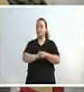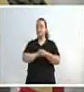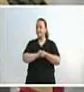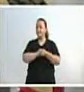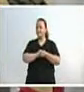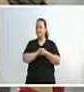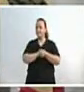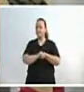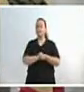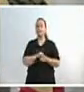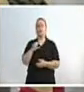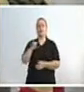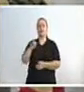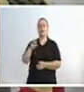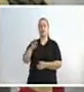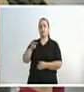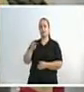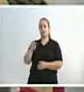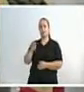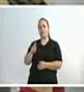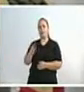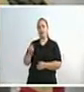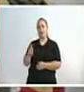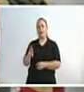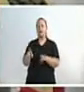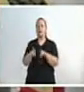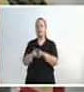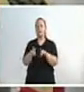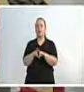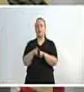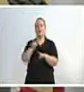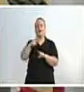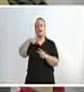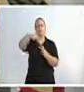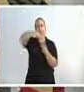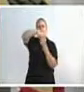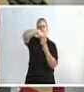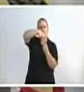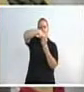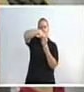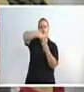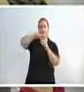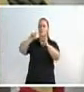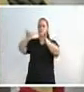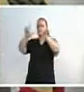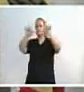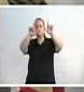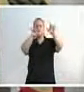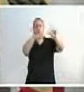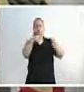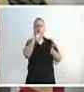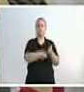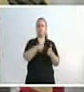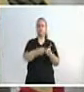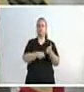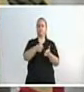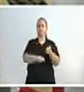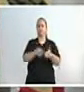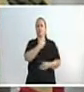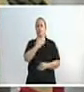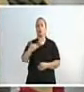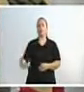a SOMAR, que está colocando, Sociedade Maçônica de Blumenau, está colocando os outdoors na cidade, cobrando aí do governo do estado